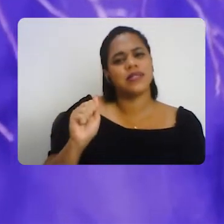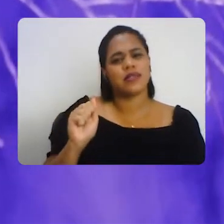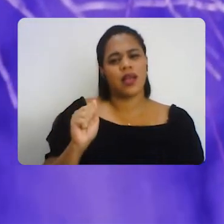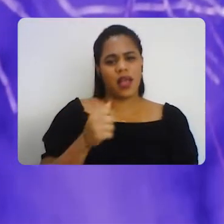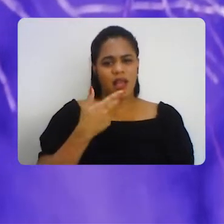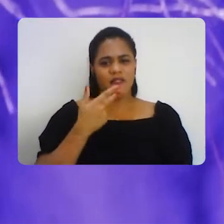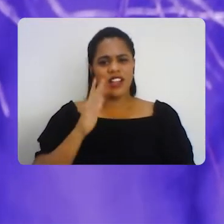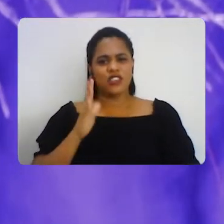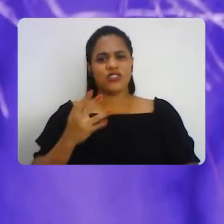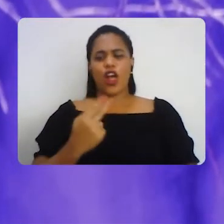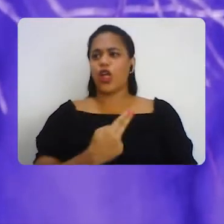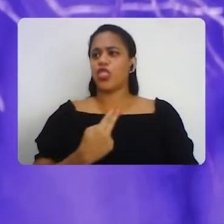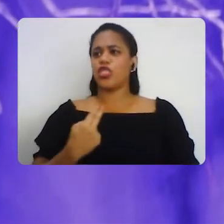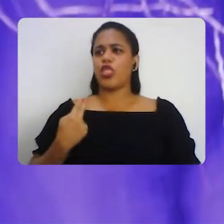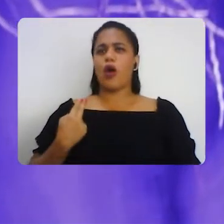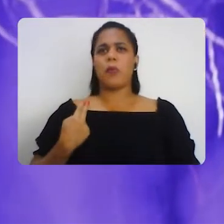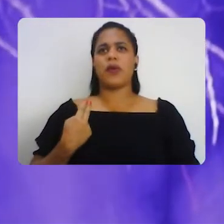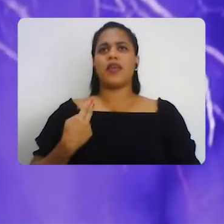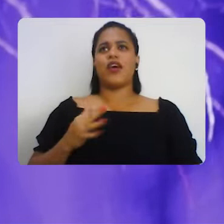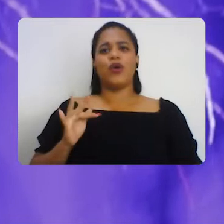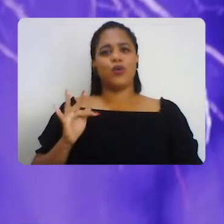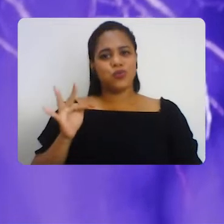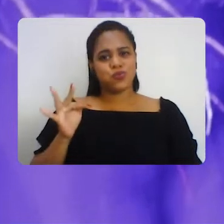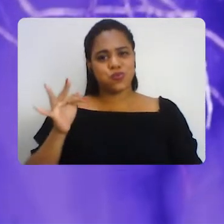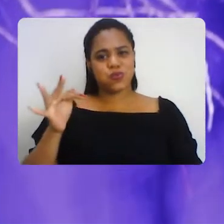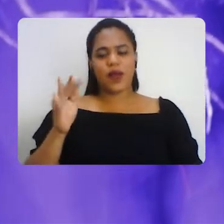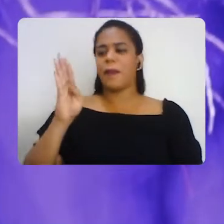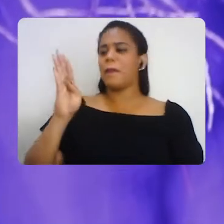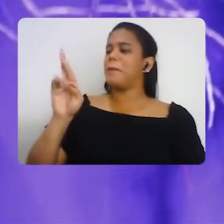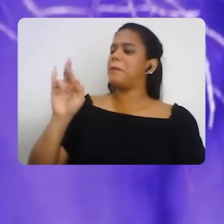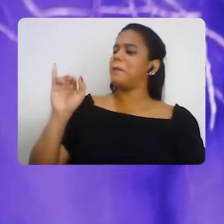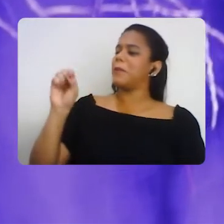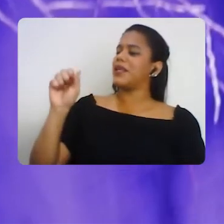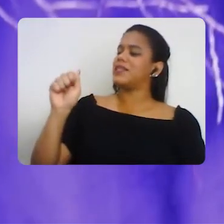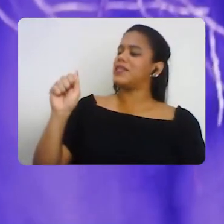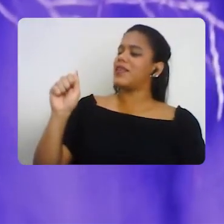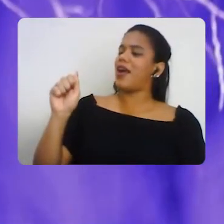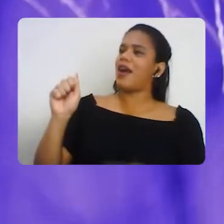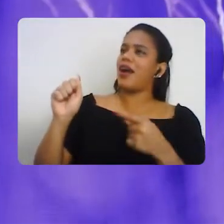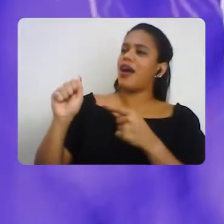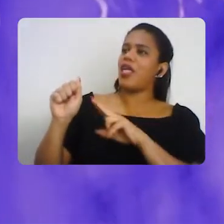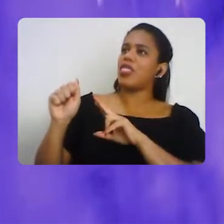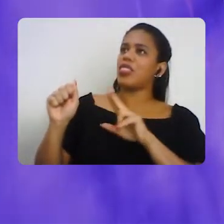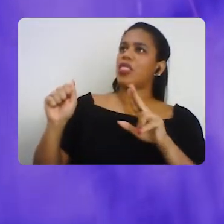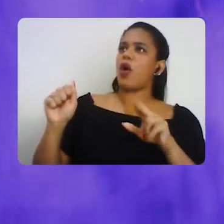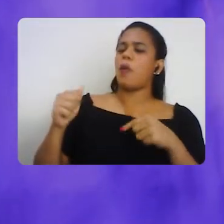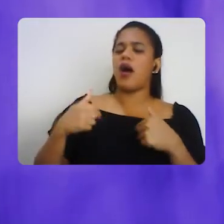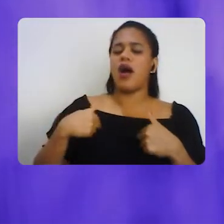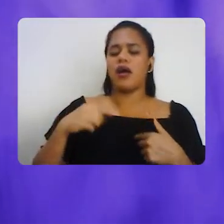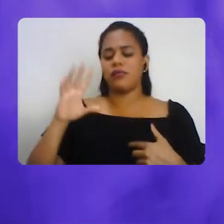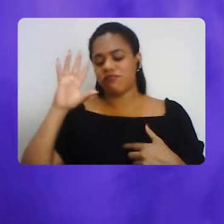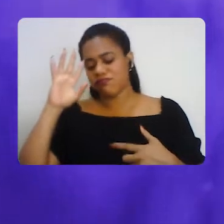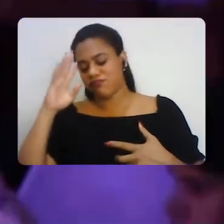A moça já carregava no seu nome o seu destino. Brisa. Com ela veio